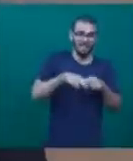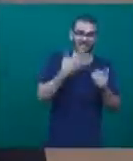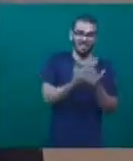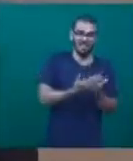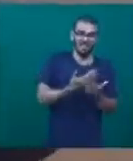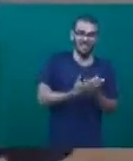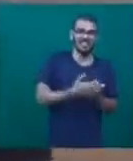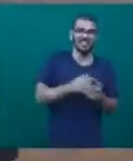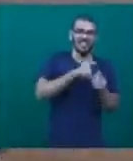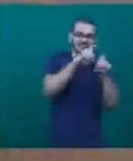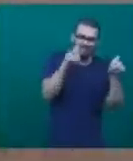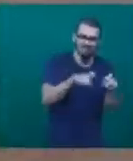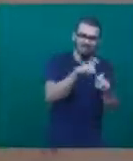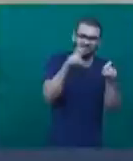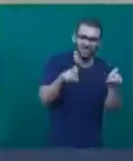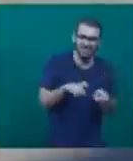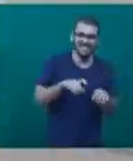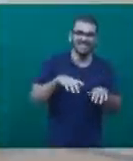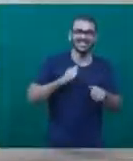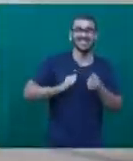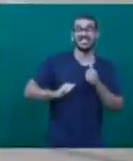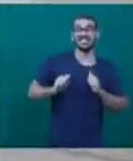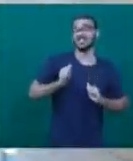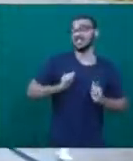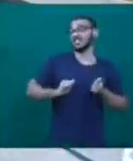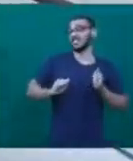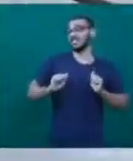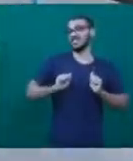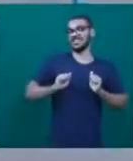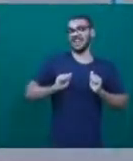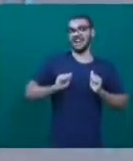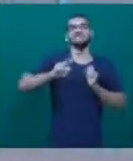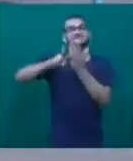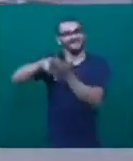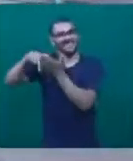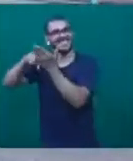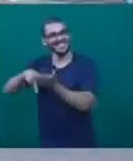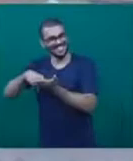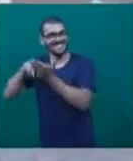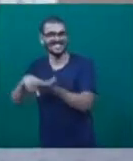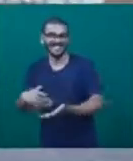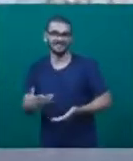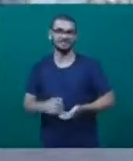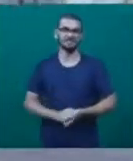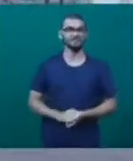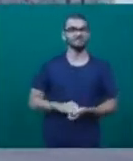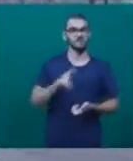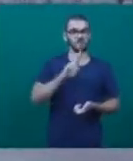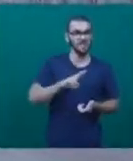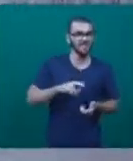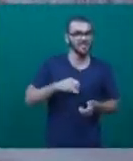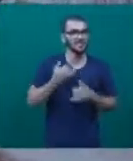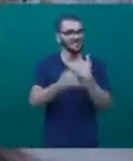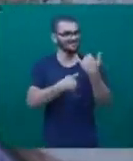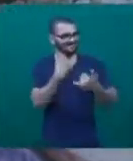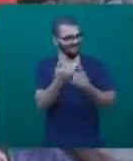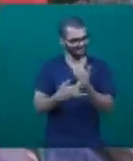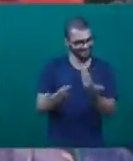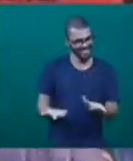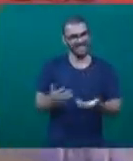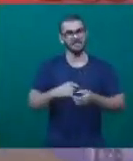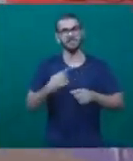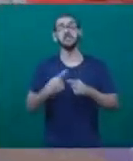uma relação íntima com o computador. E quando vem o estresse, ele corre para a pista. Eu uso como passatempo e também para